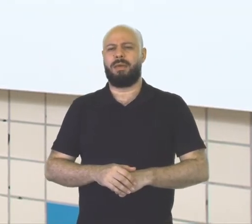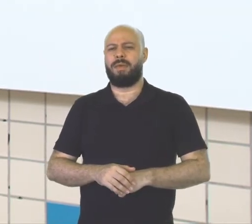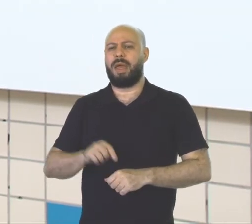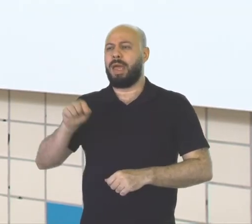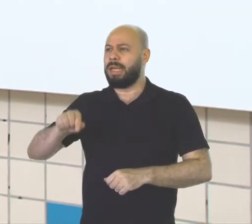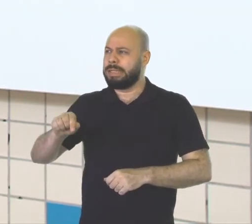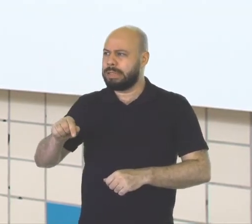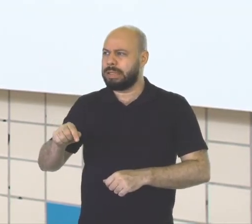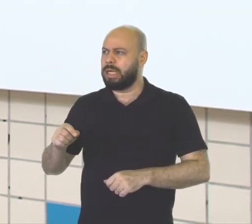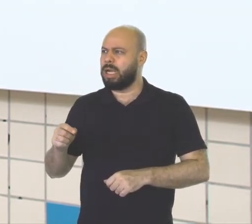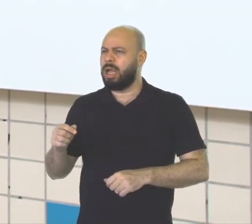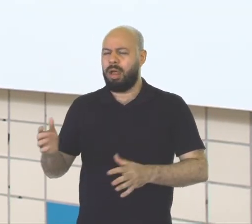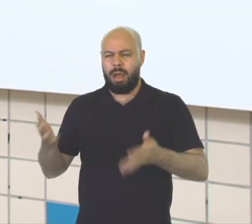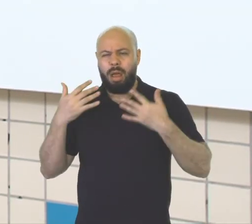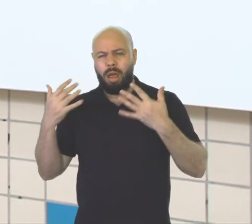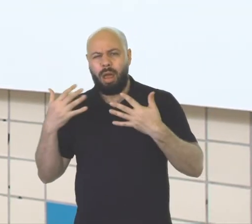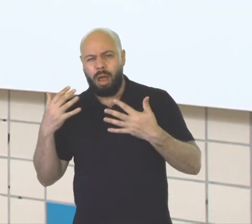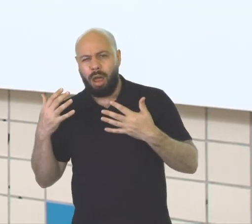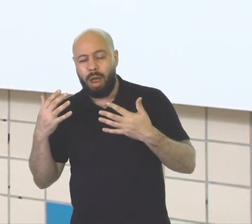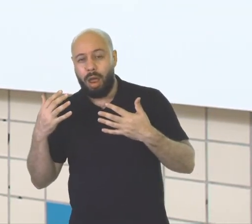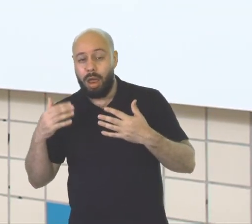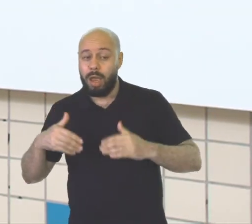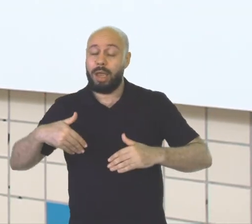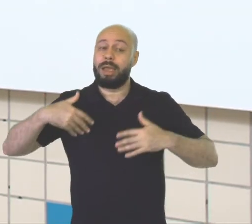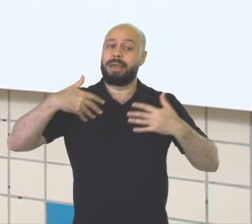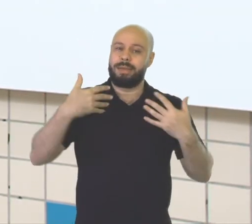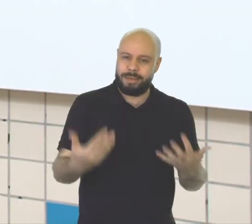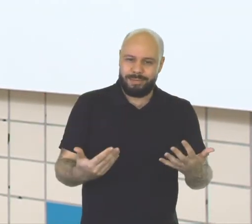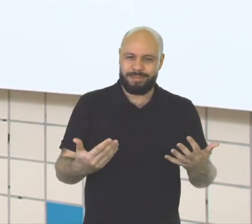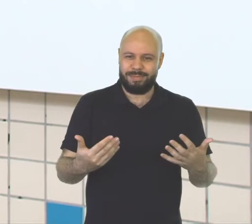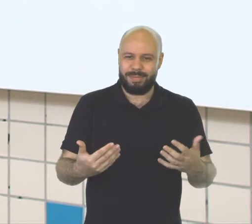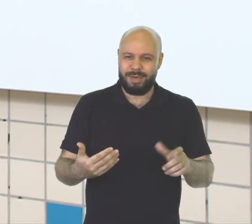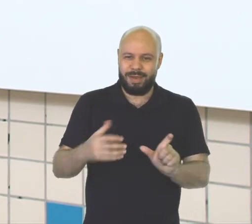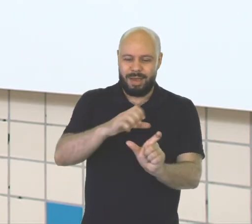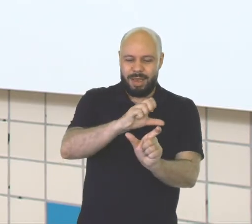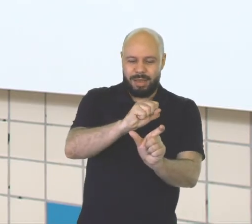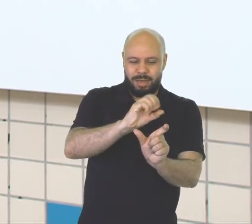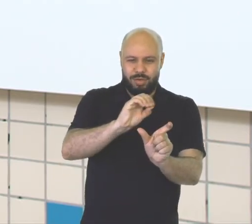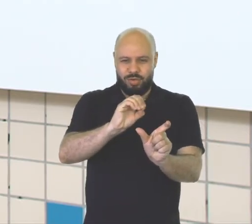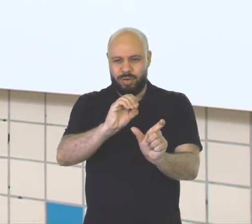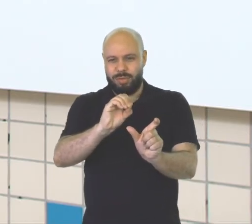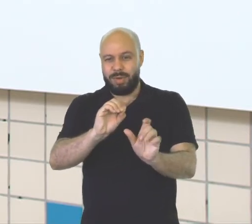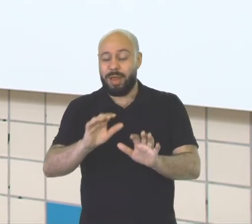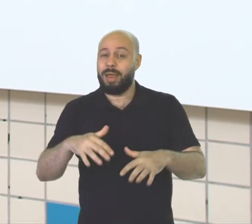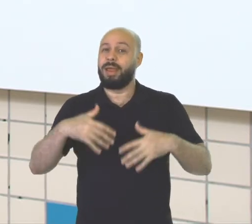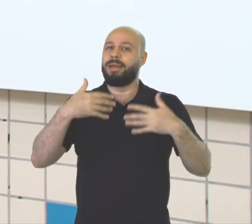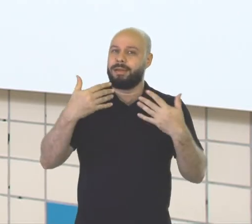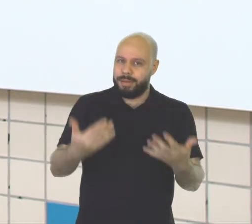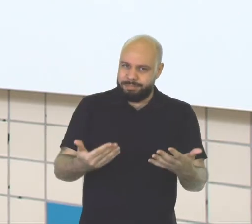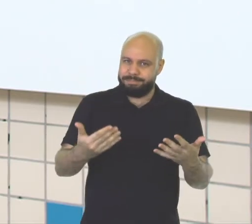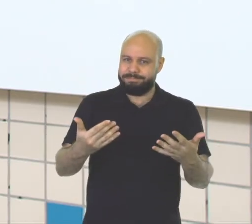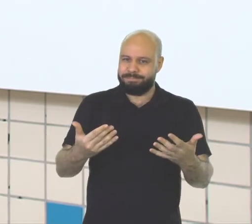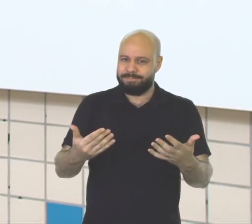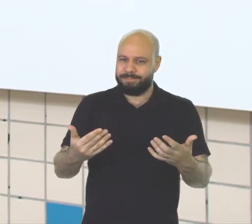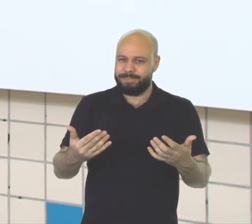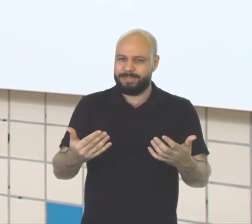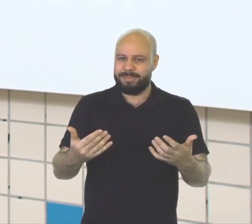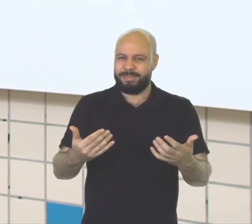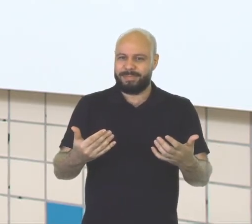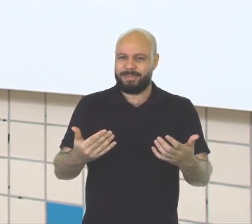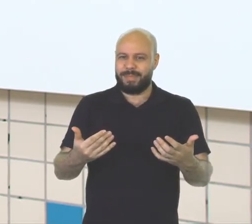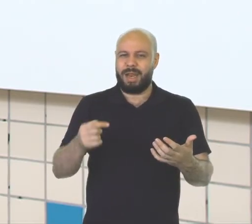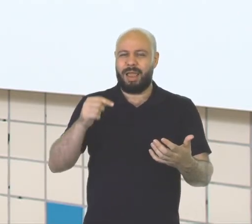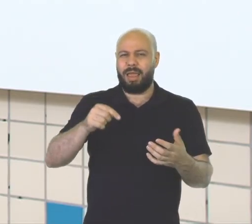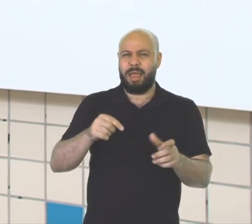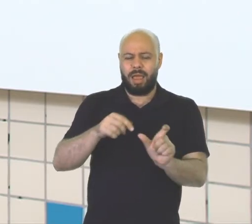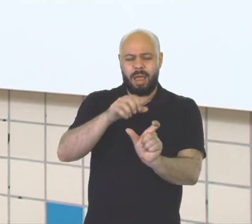Está realmente quente. So, como resultado disto, né? Então, so,